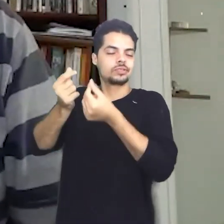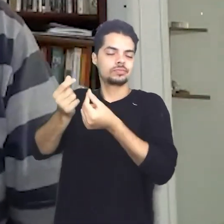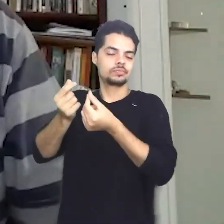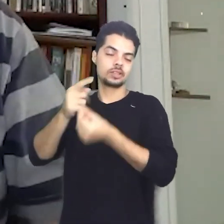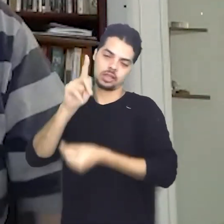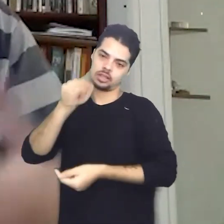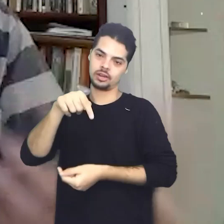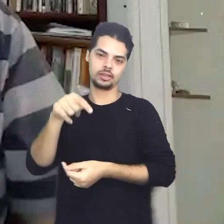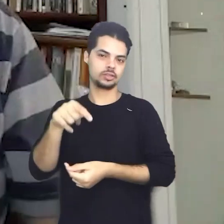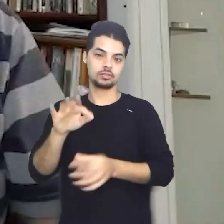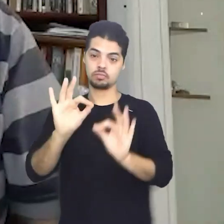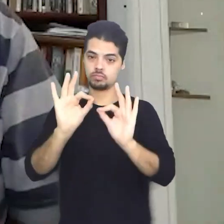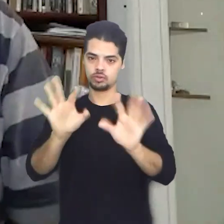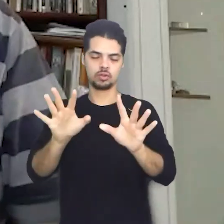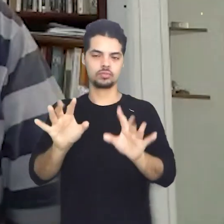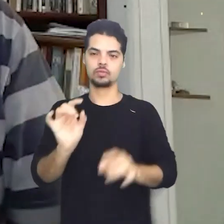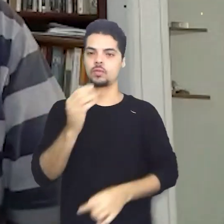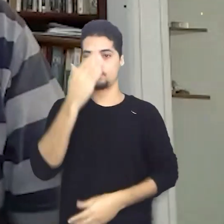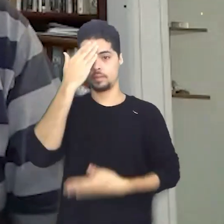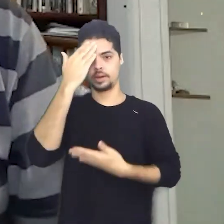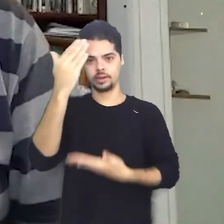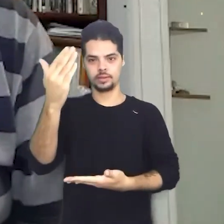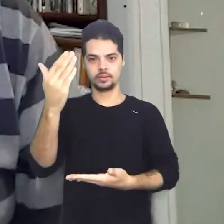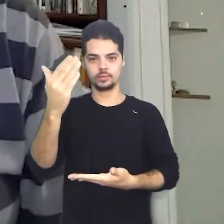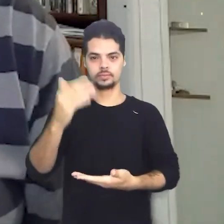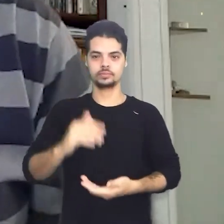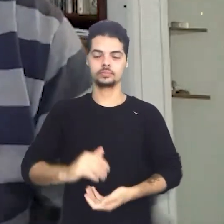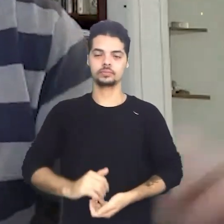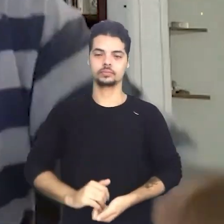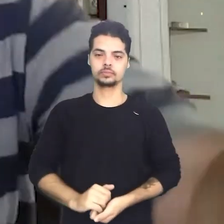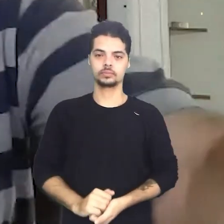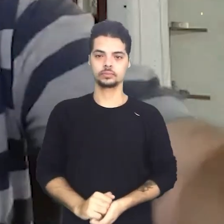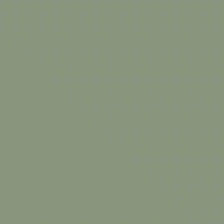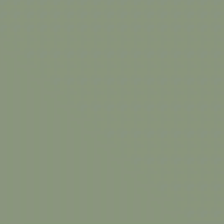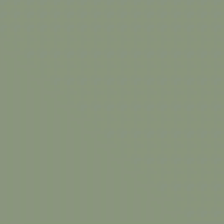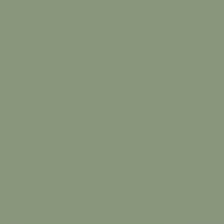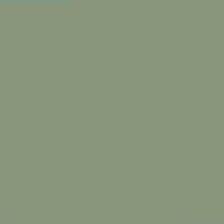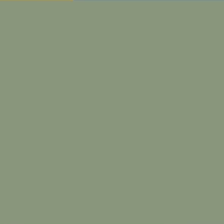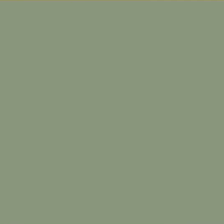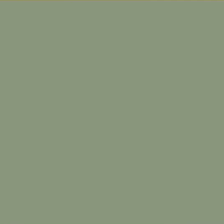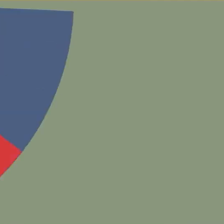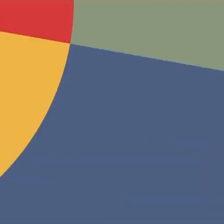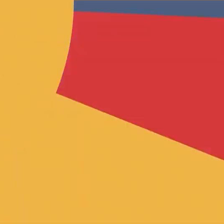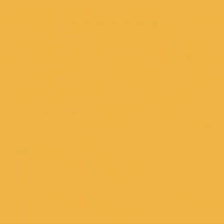e foi o principal grupo A lucrar com ela no primeiro momento